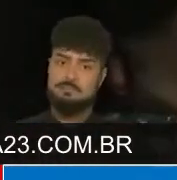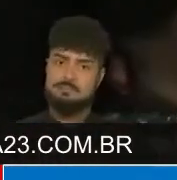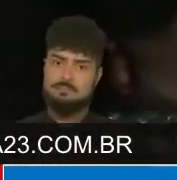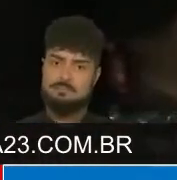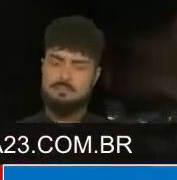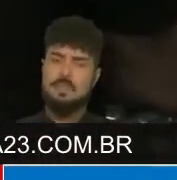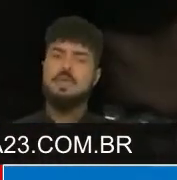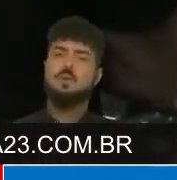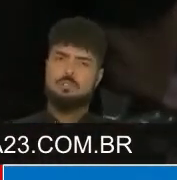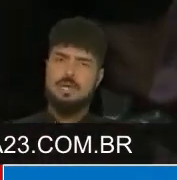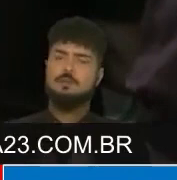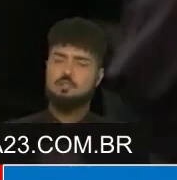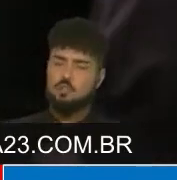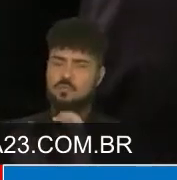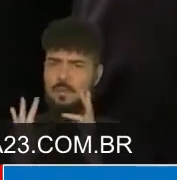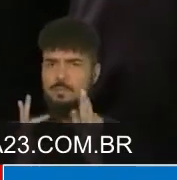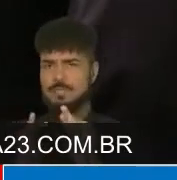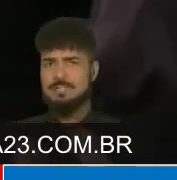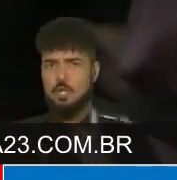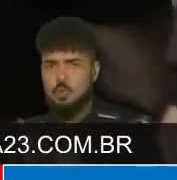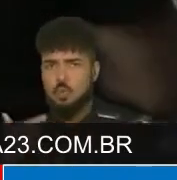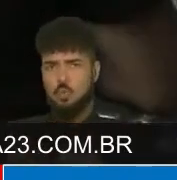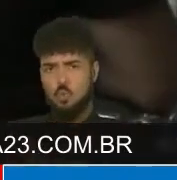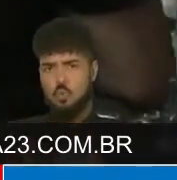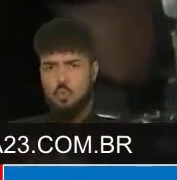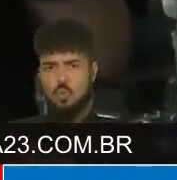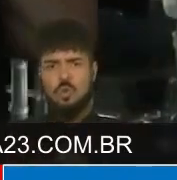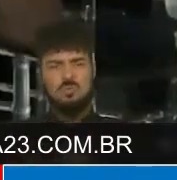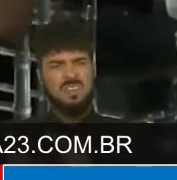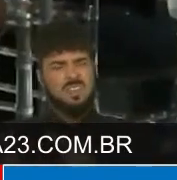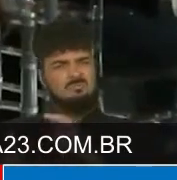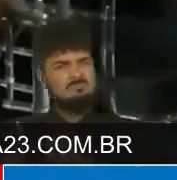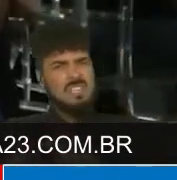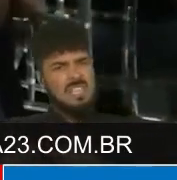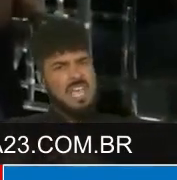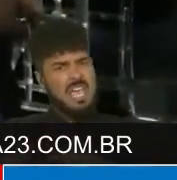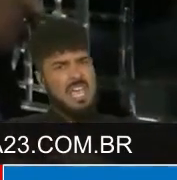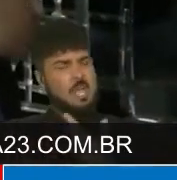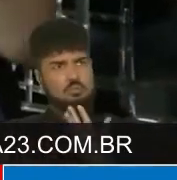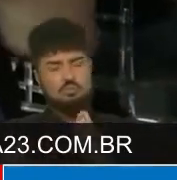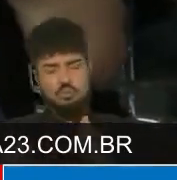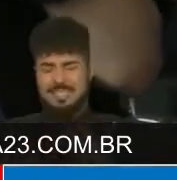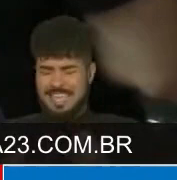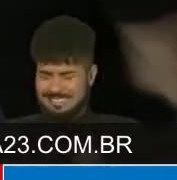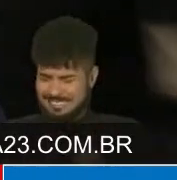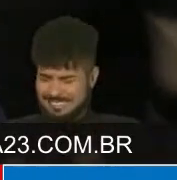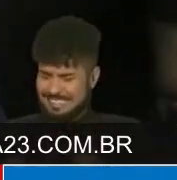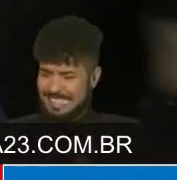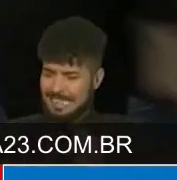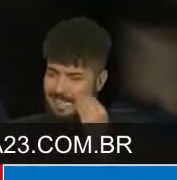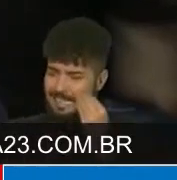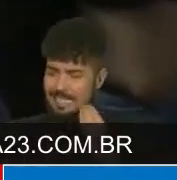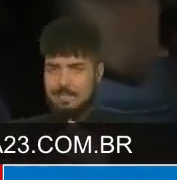esse período aí dessa luta, porque ele foi mais guerreiro do que nunca, né? Para tentar reverter toda essa